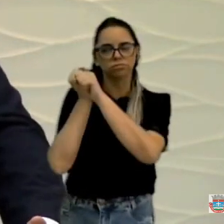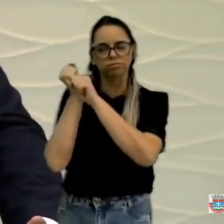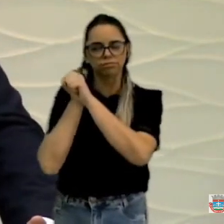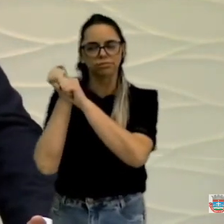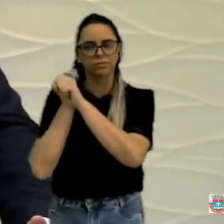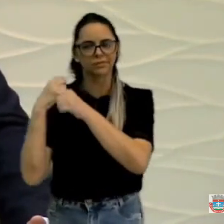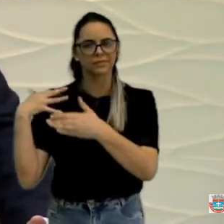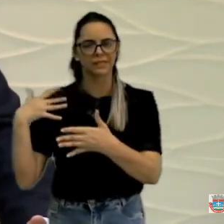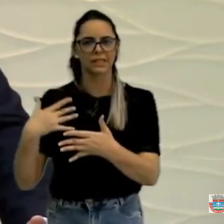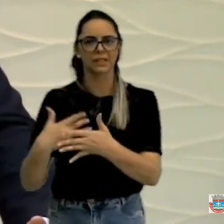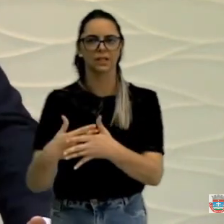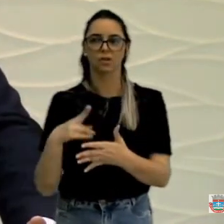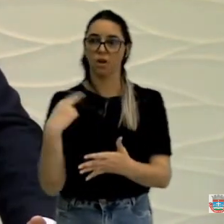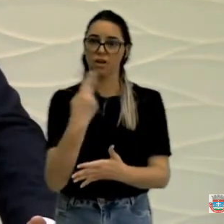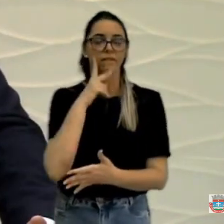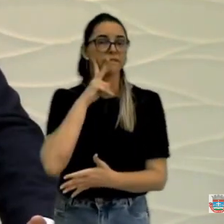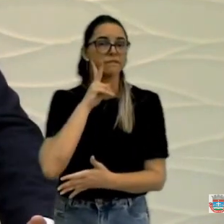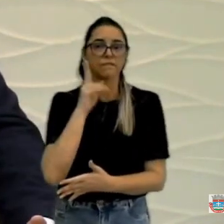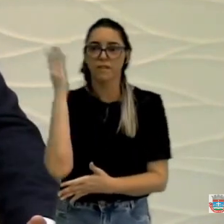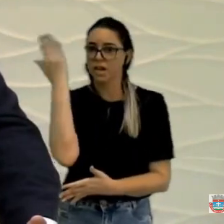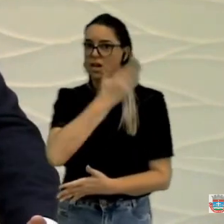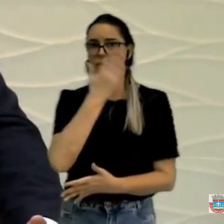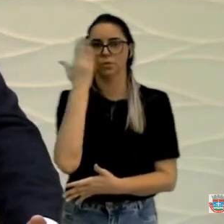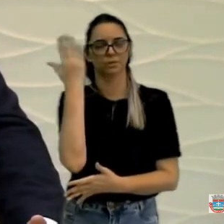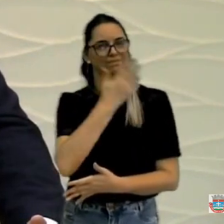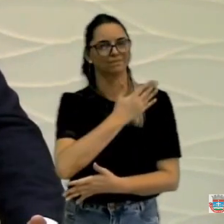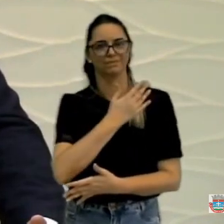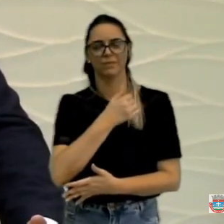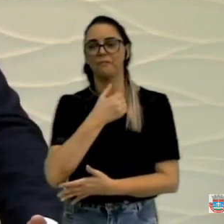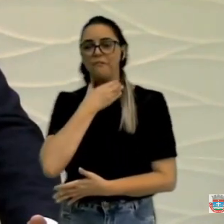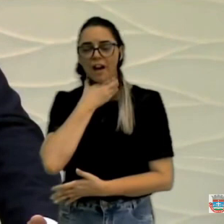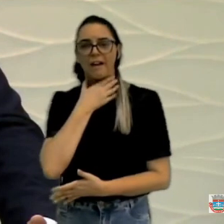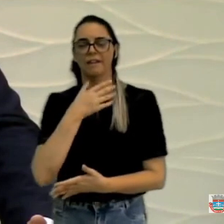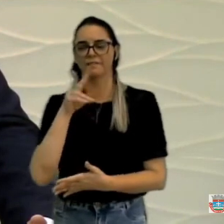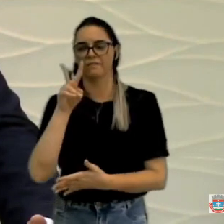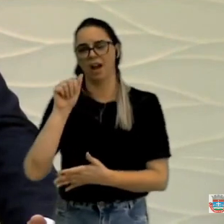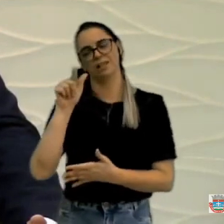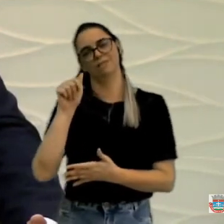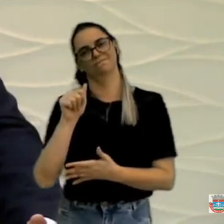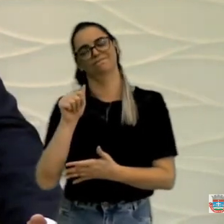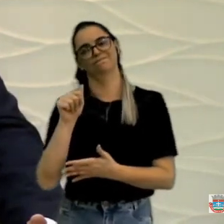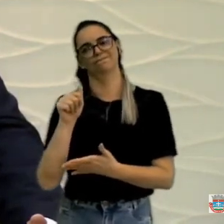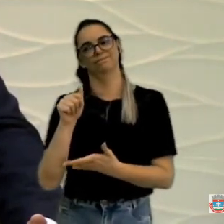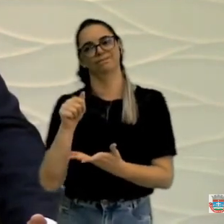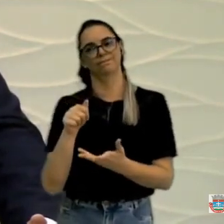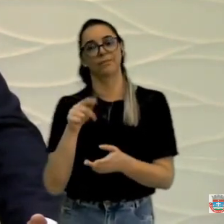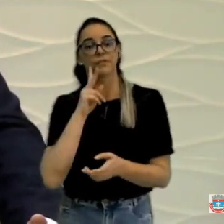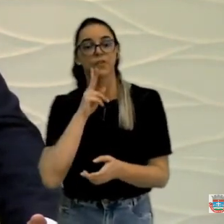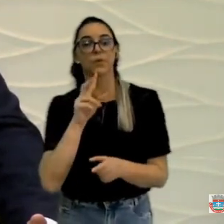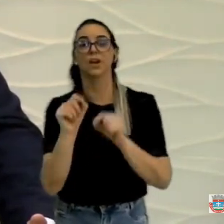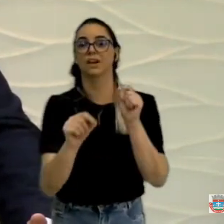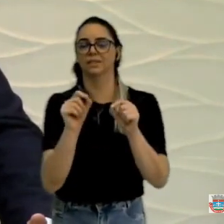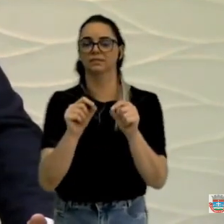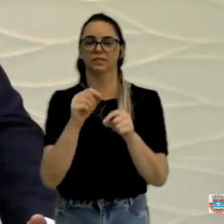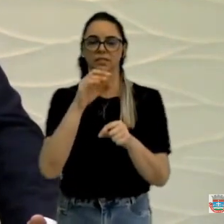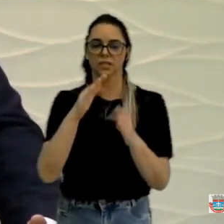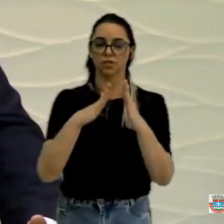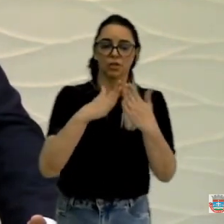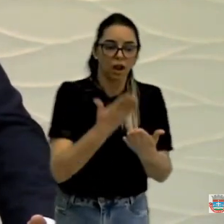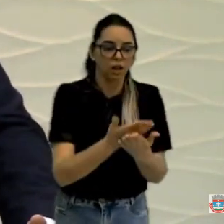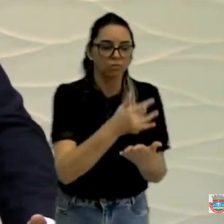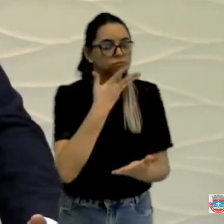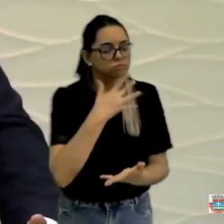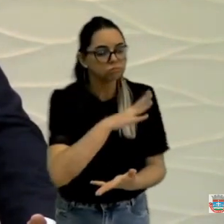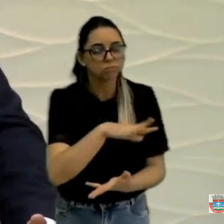mandato passado, a gente não viu nenhuma oferta de vaga de creche para a nossa população. O que vimos foram creches paradas, que se iniciaram e